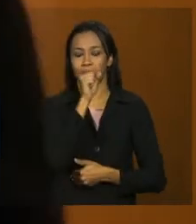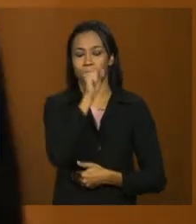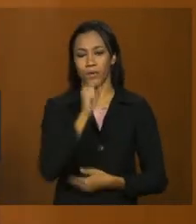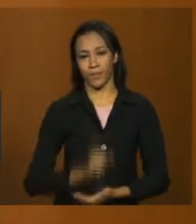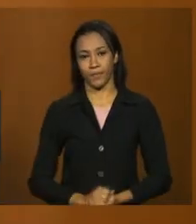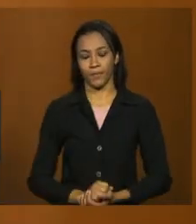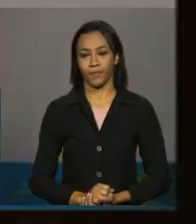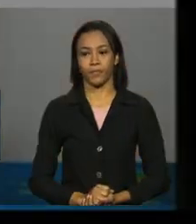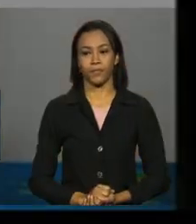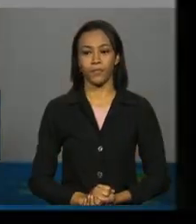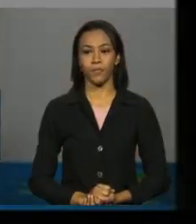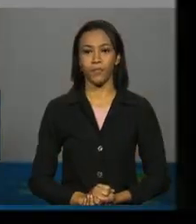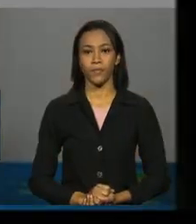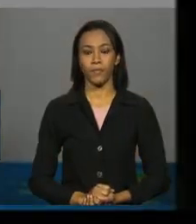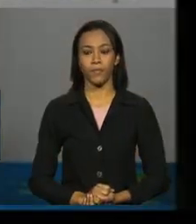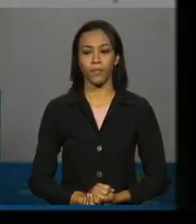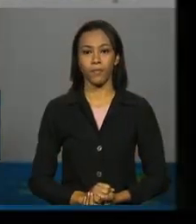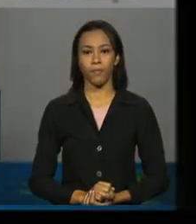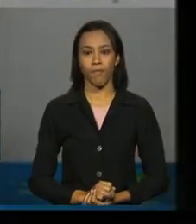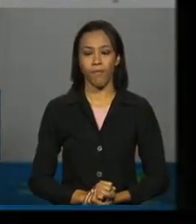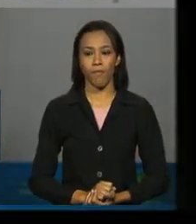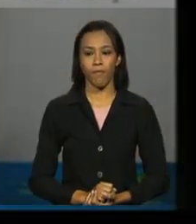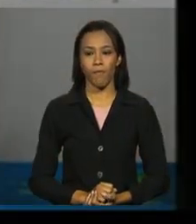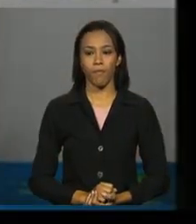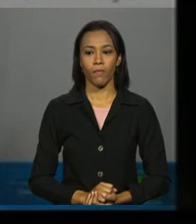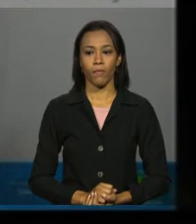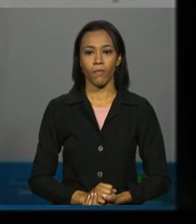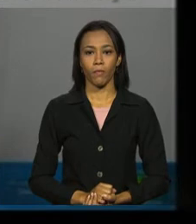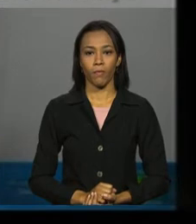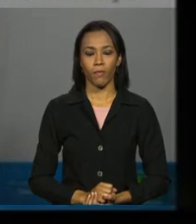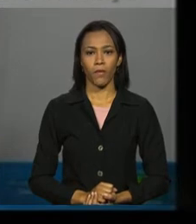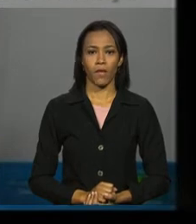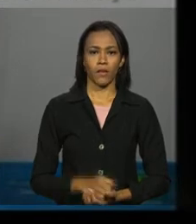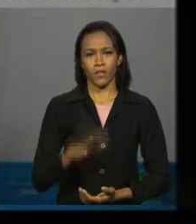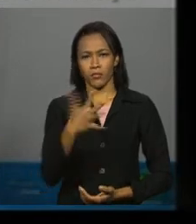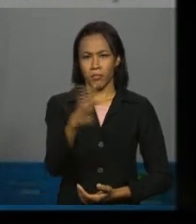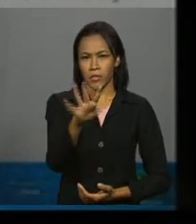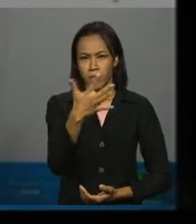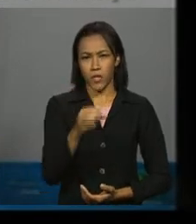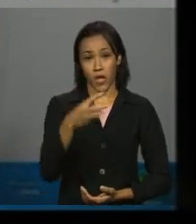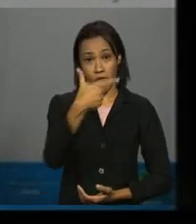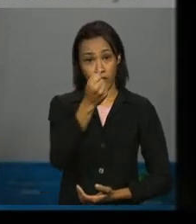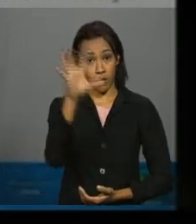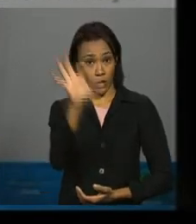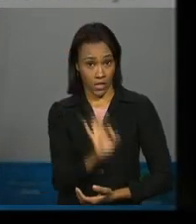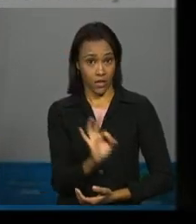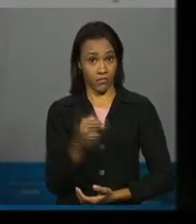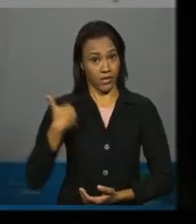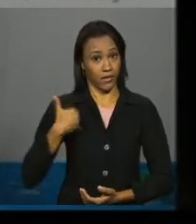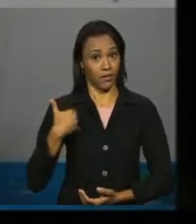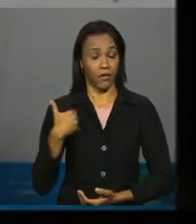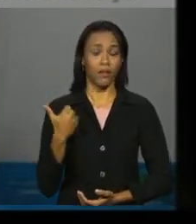o próximo por favor o próximo é estima-se que aproximadamente Vinte por cento das Crianças